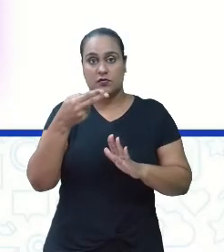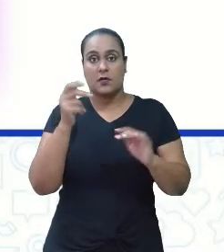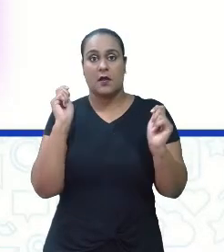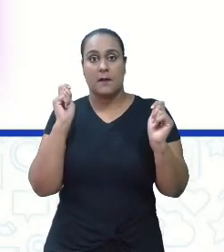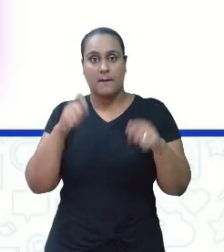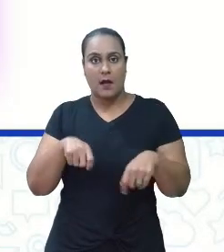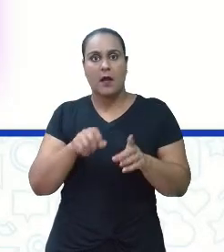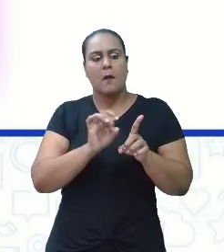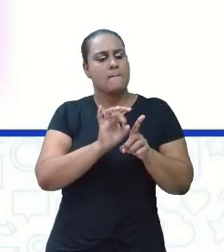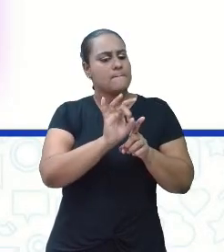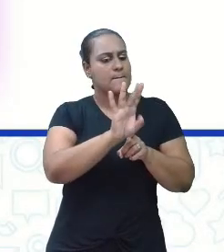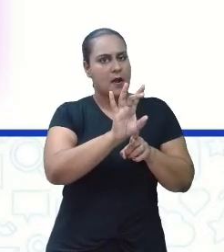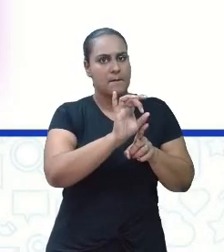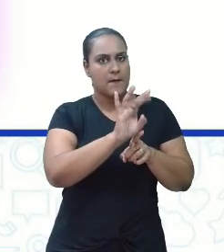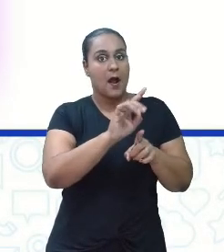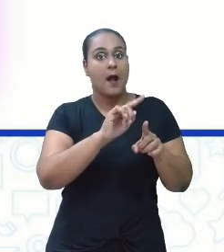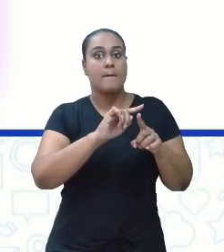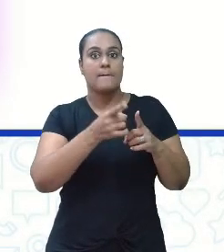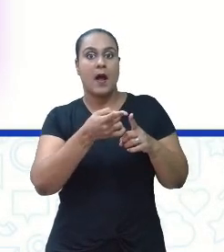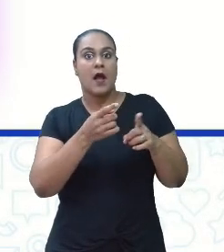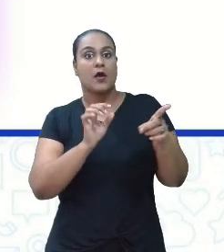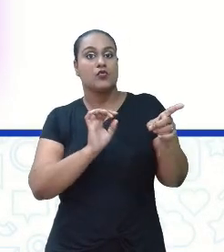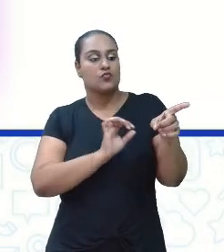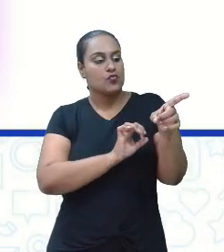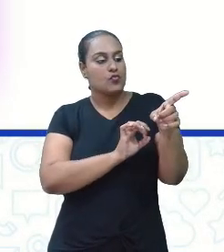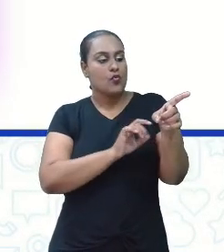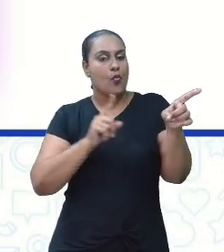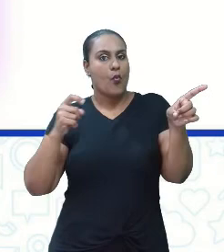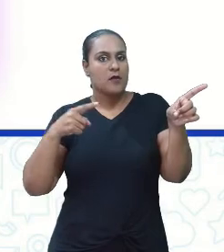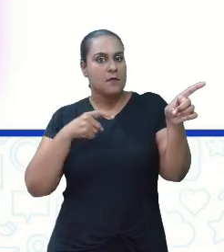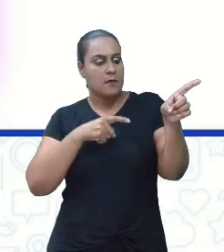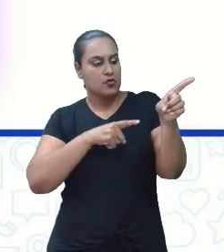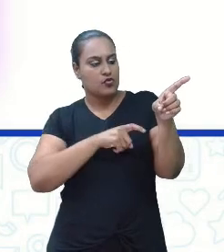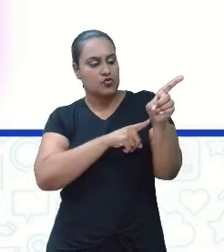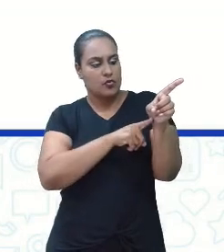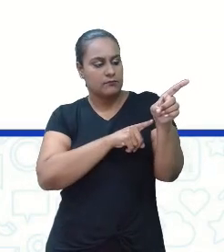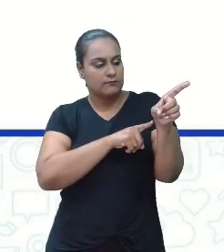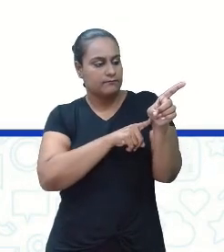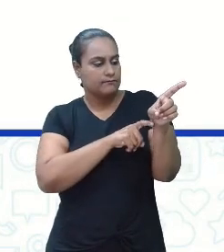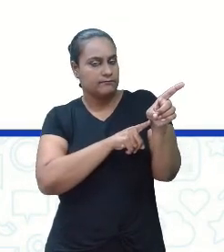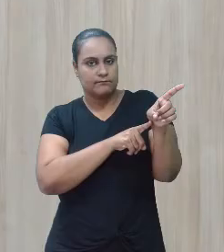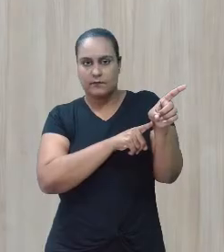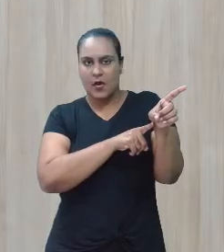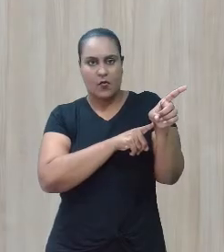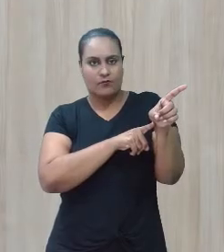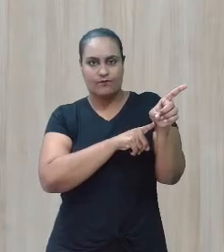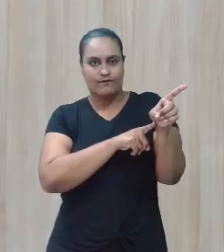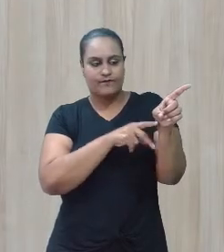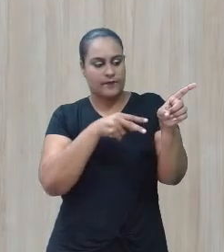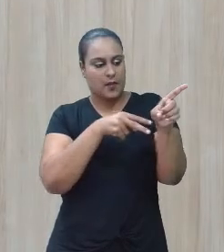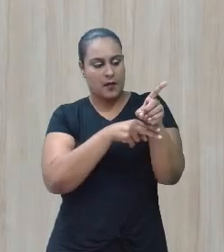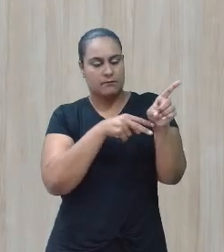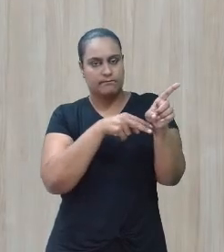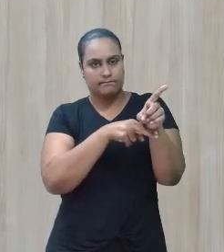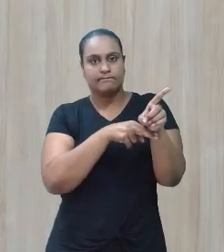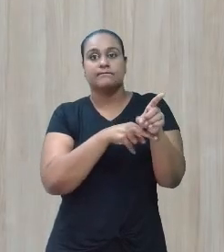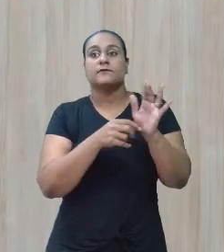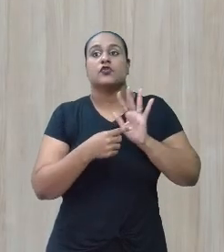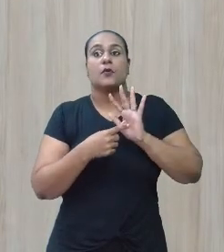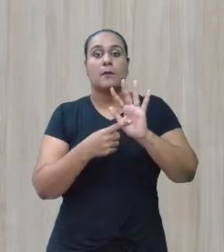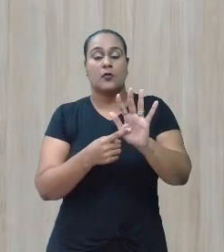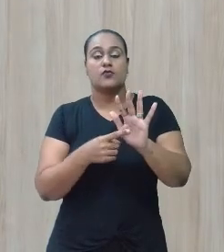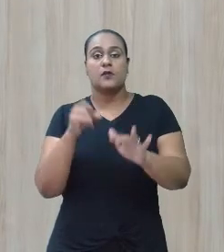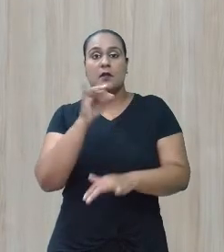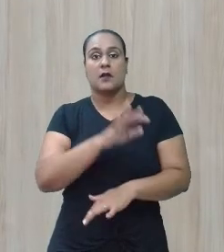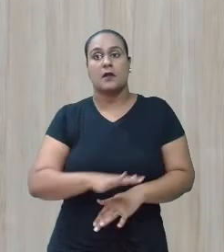capaz de ejacular normalmente, porém o sêmen dele não contém espermatozoides, tá certo? Então, aqui eu estou mostrando aqui a